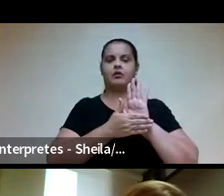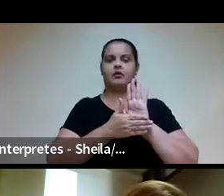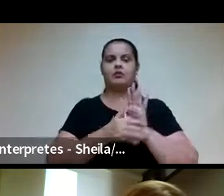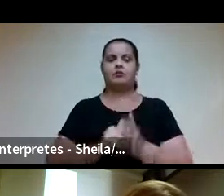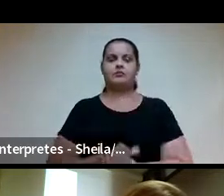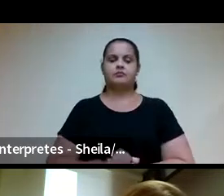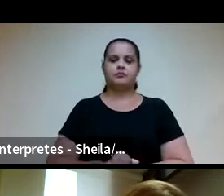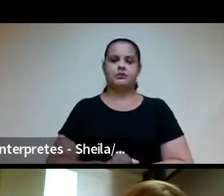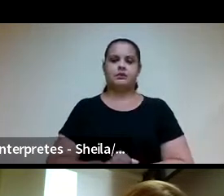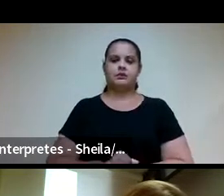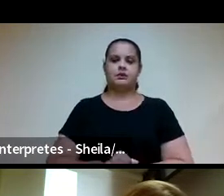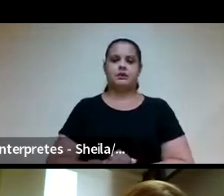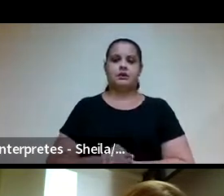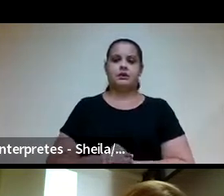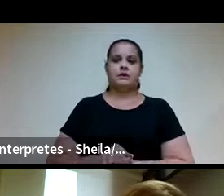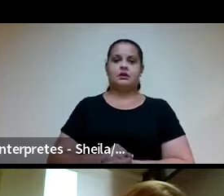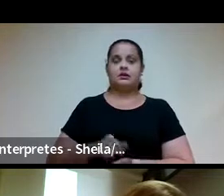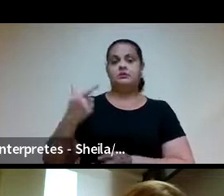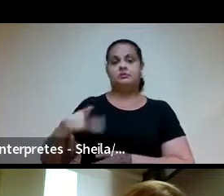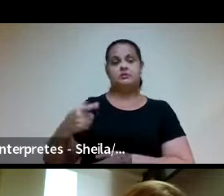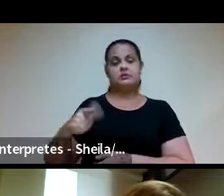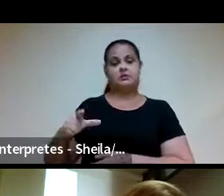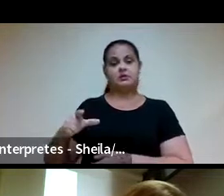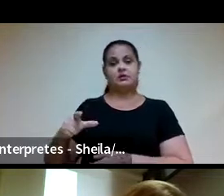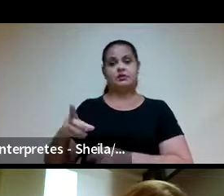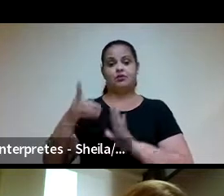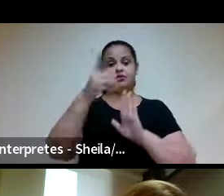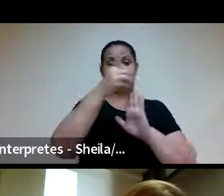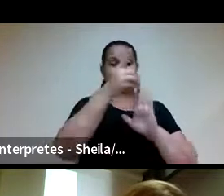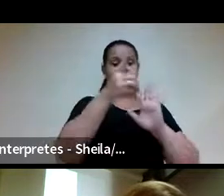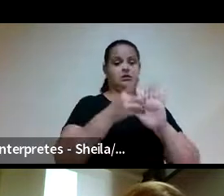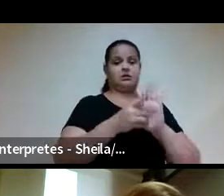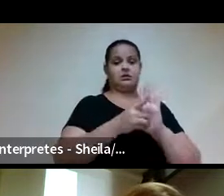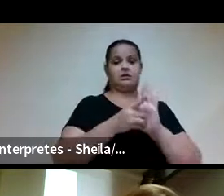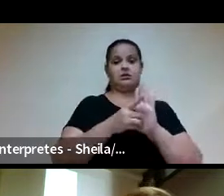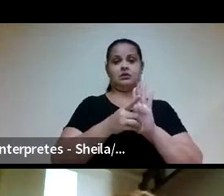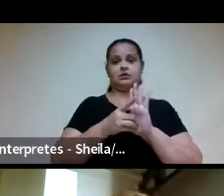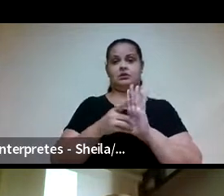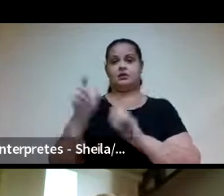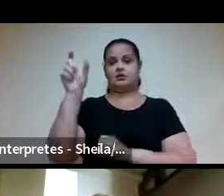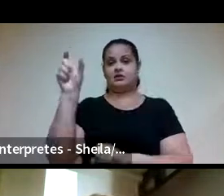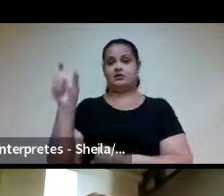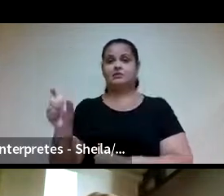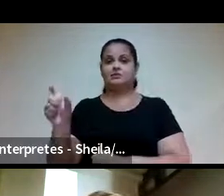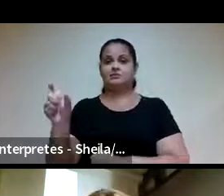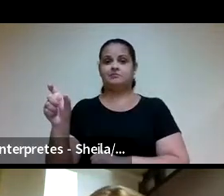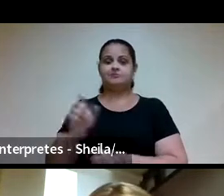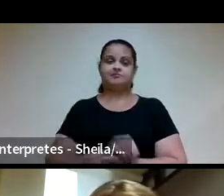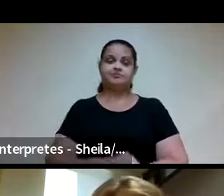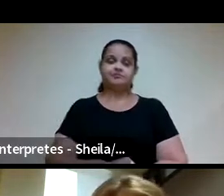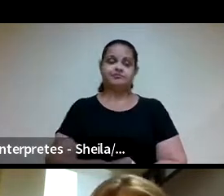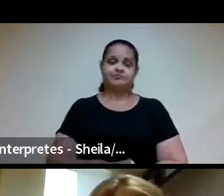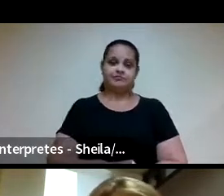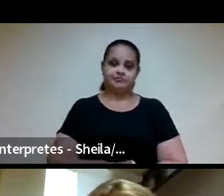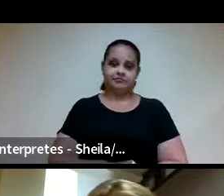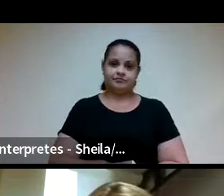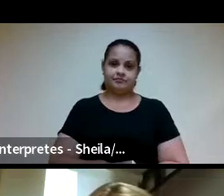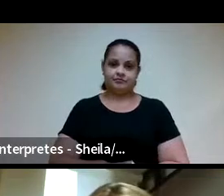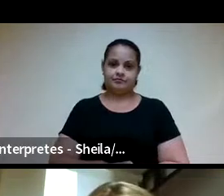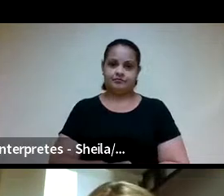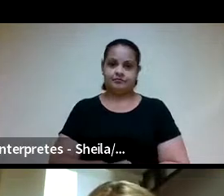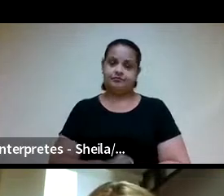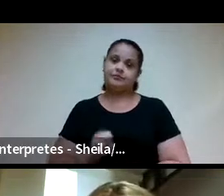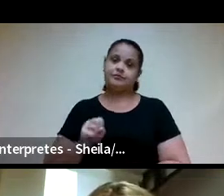Se não quisesse, é direito disponível dela. Então, eu vejo que o juiz